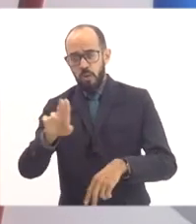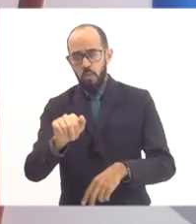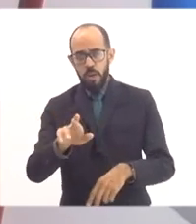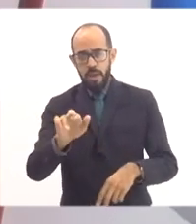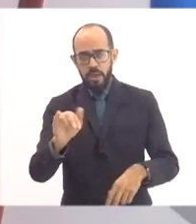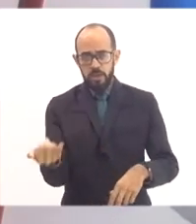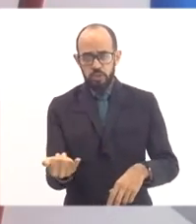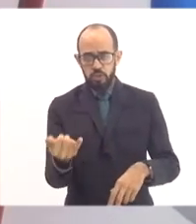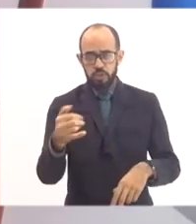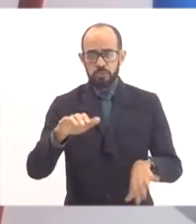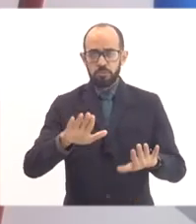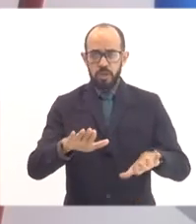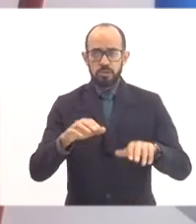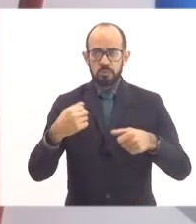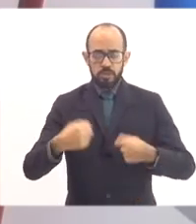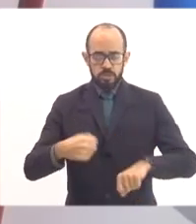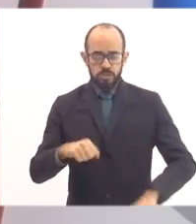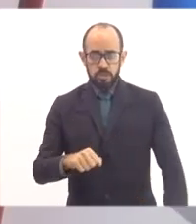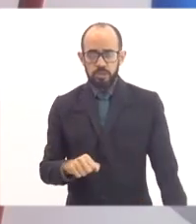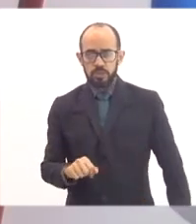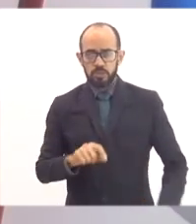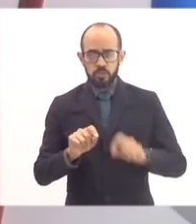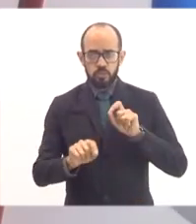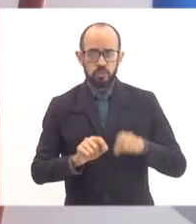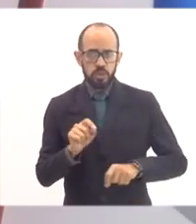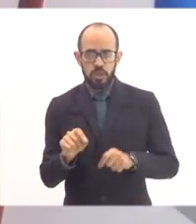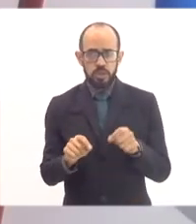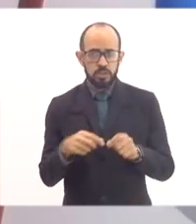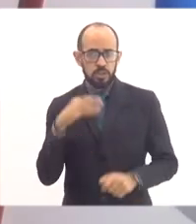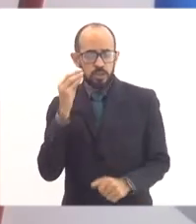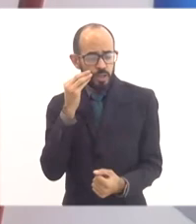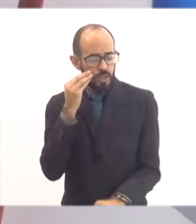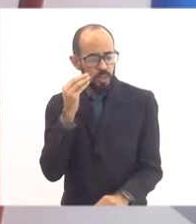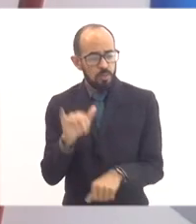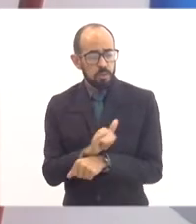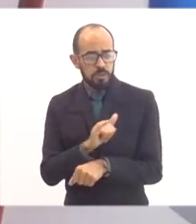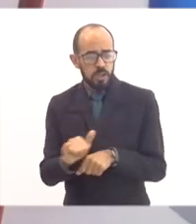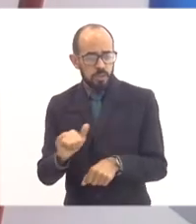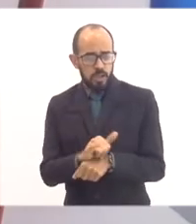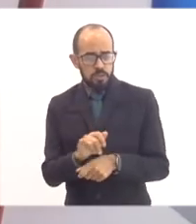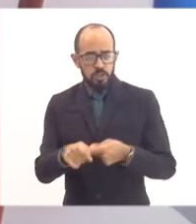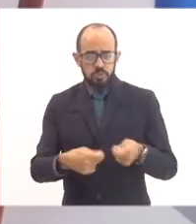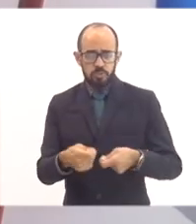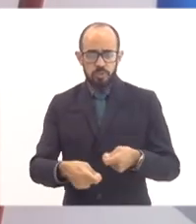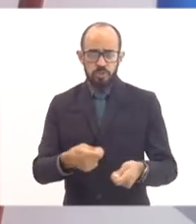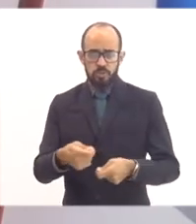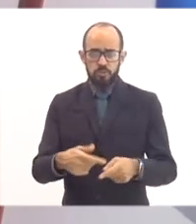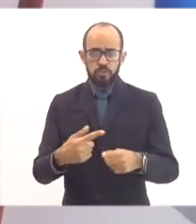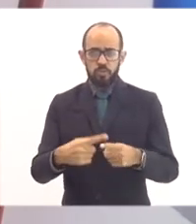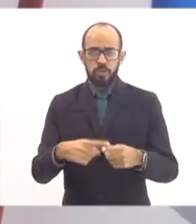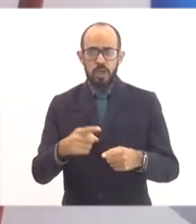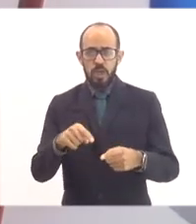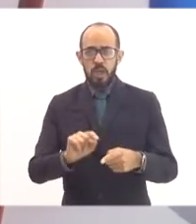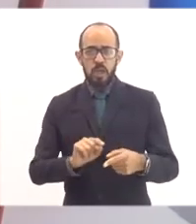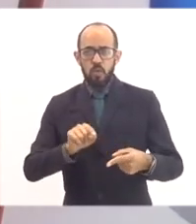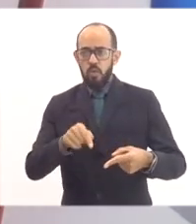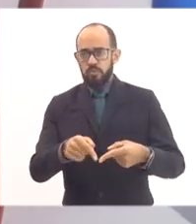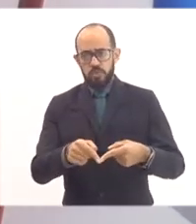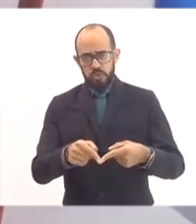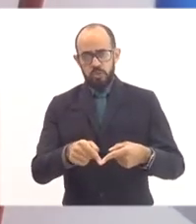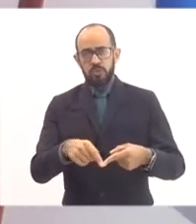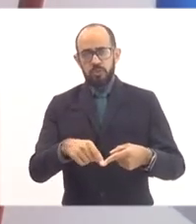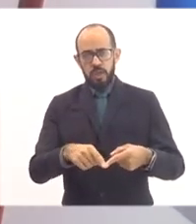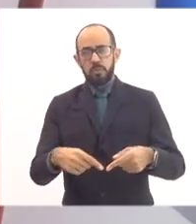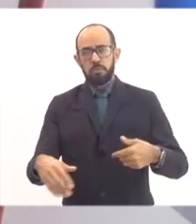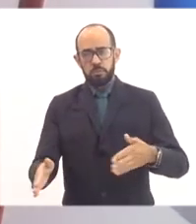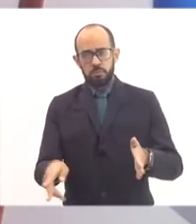Mas é necessário, por uma questão de justiça, a gente tentar algum caminho administrativo, partindo do pressuposto que a própria administração pode rever seus atos a